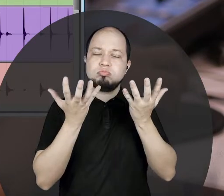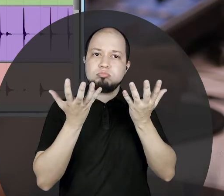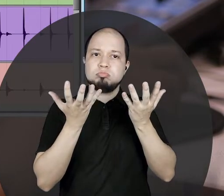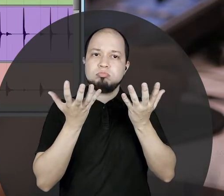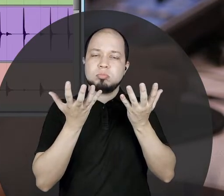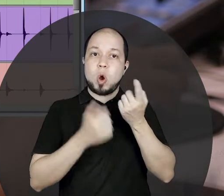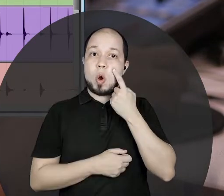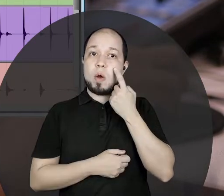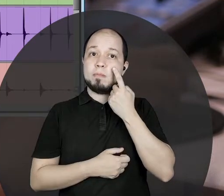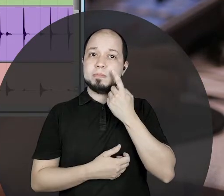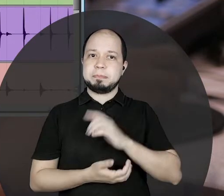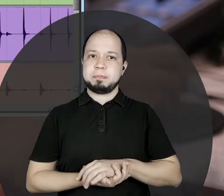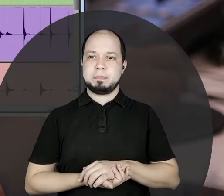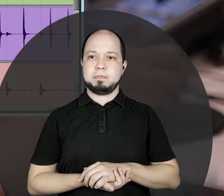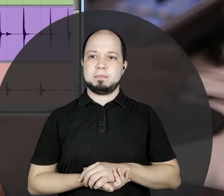ela.